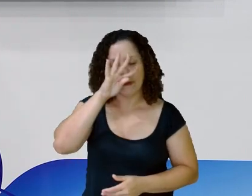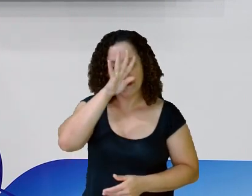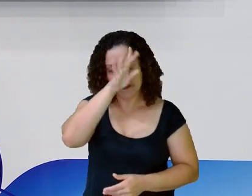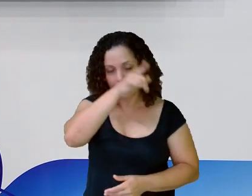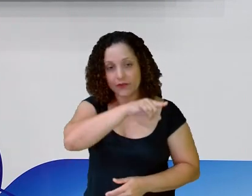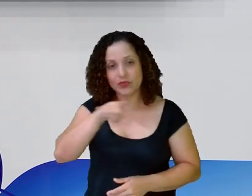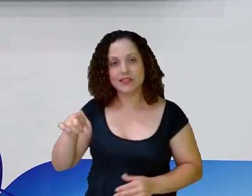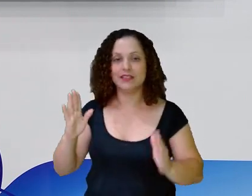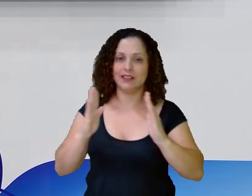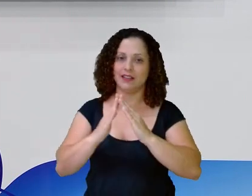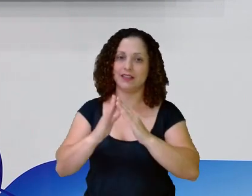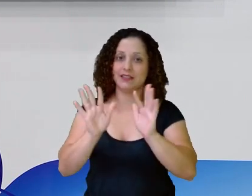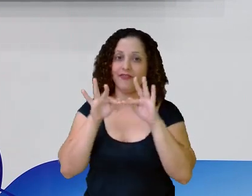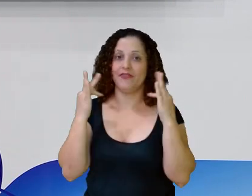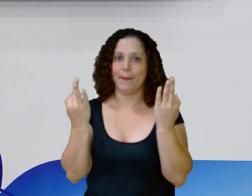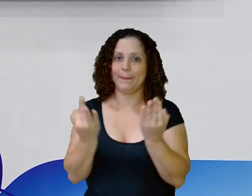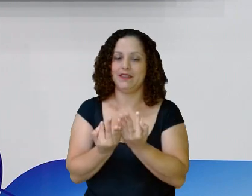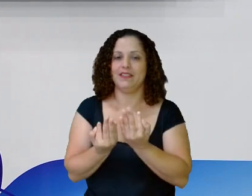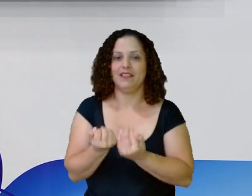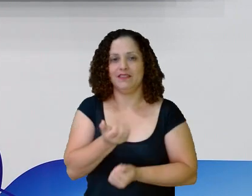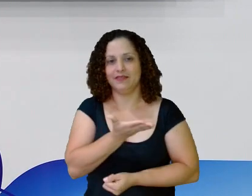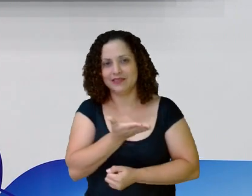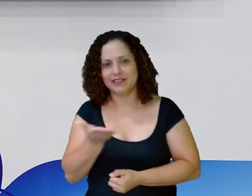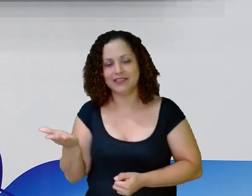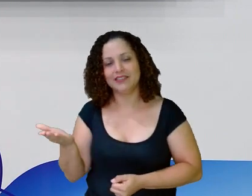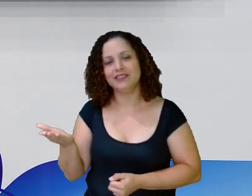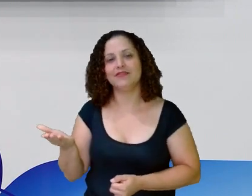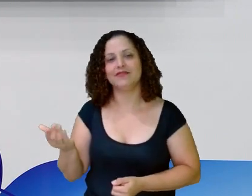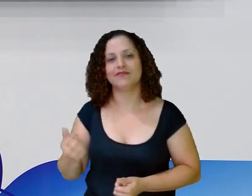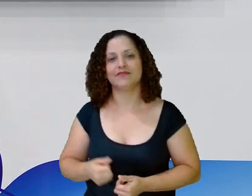sua casa, da sua família, de repente o pessoal que está